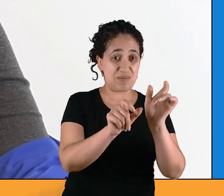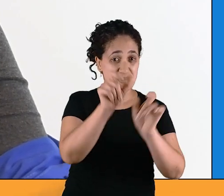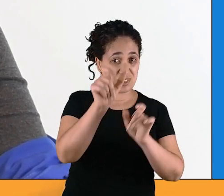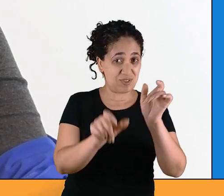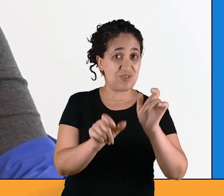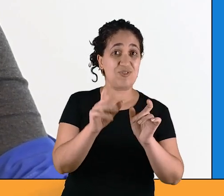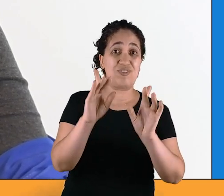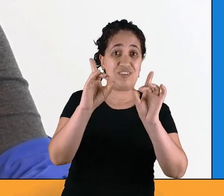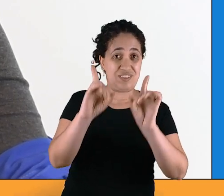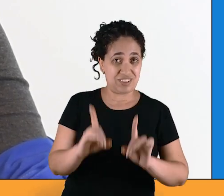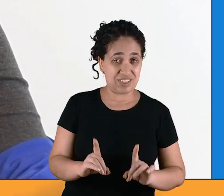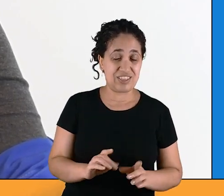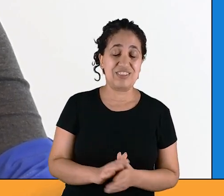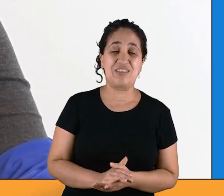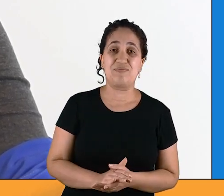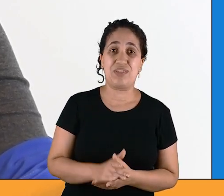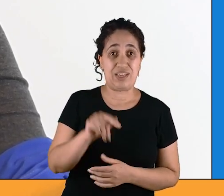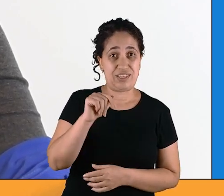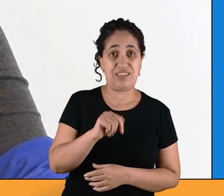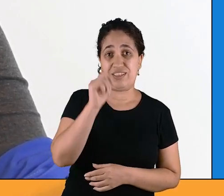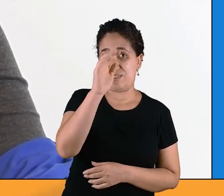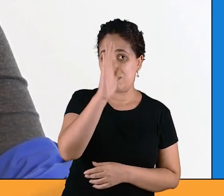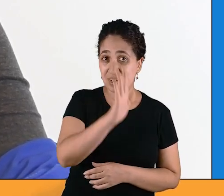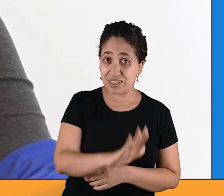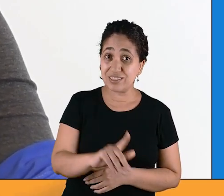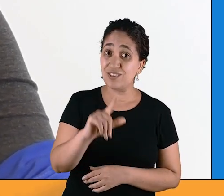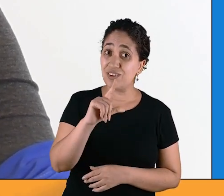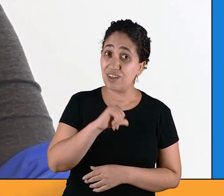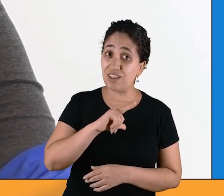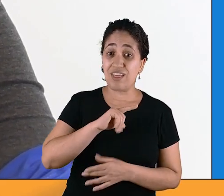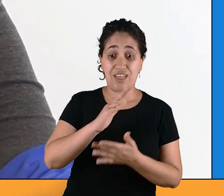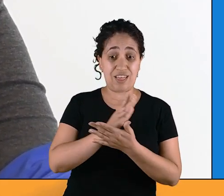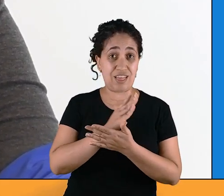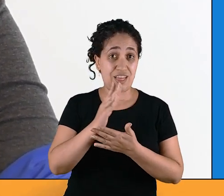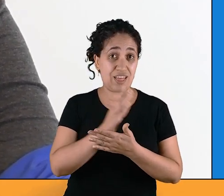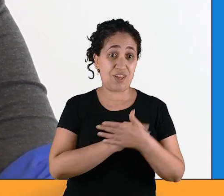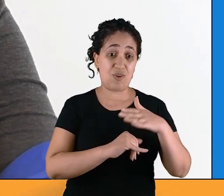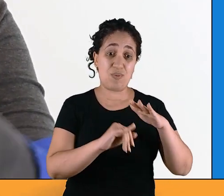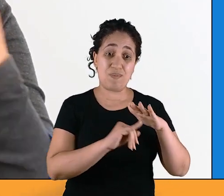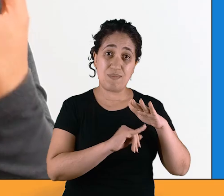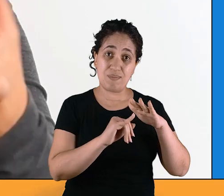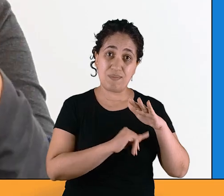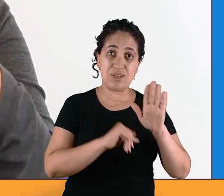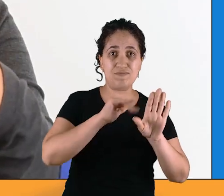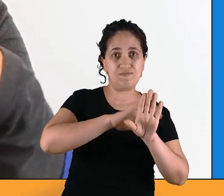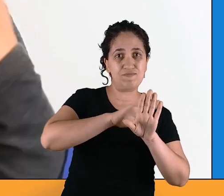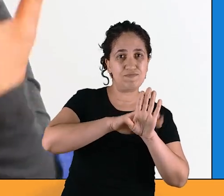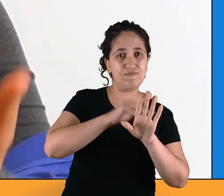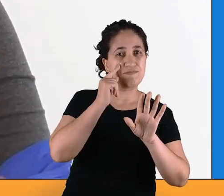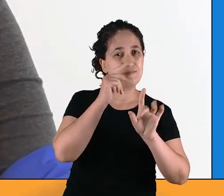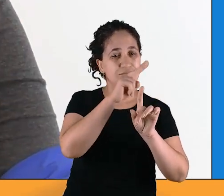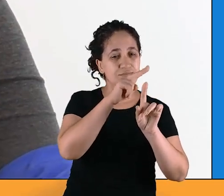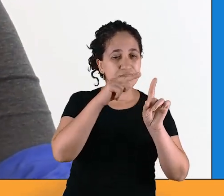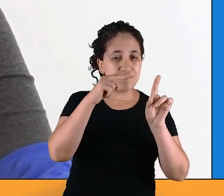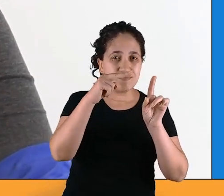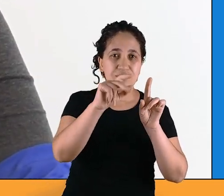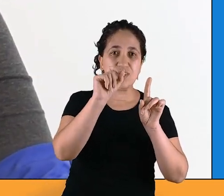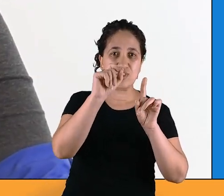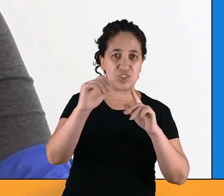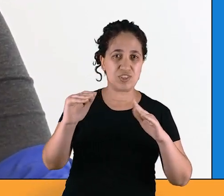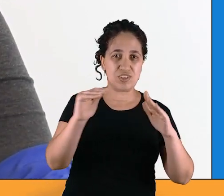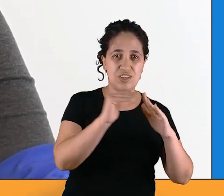pessoas com deficiência. Atualmente no Brasil, a gente tem algumas instituições culturais que têm oferecido essa perspectiva